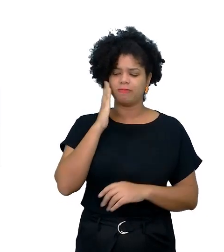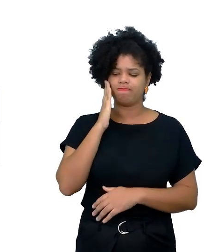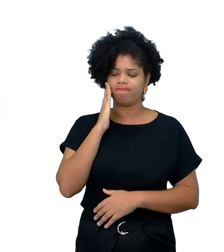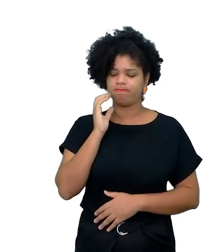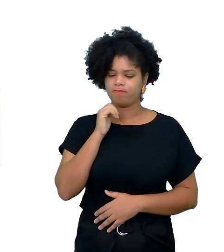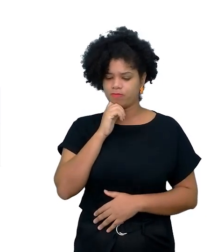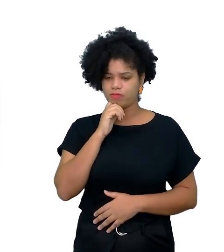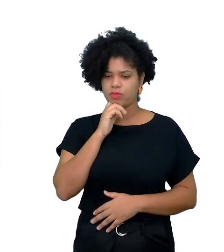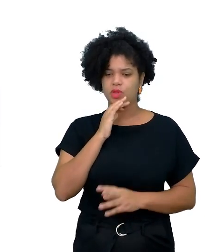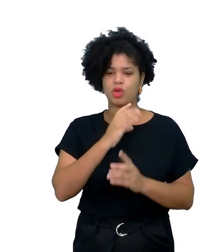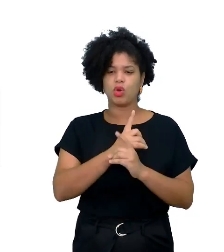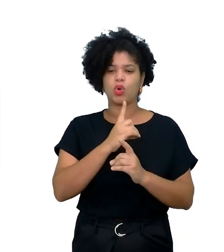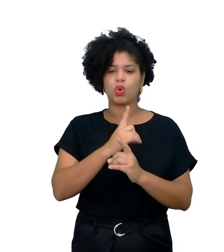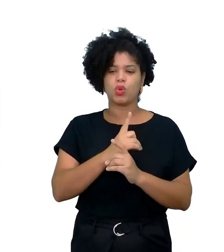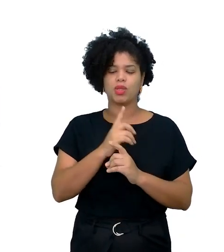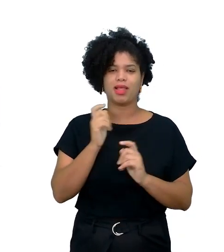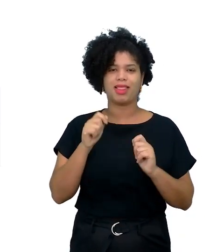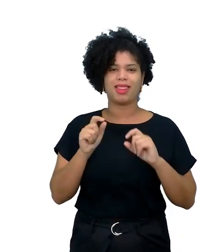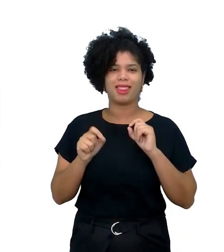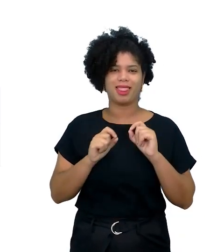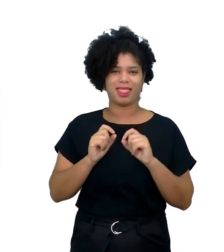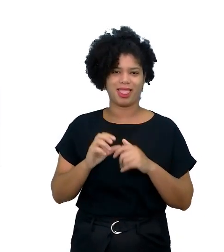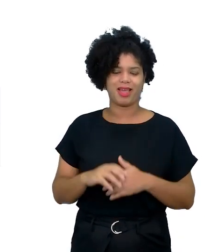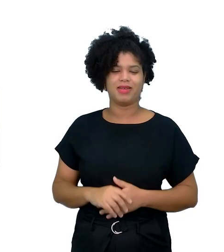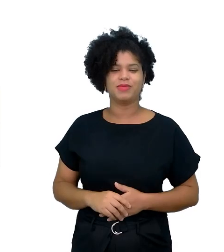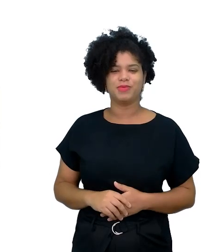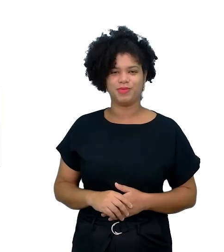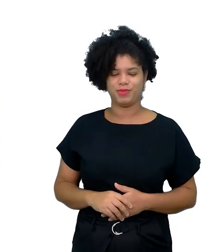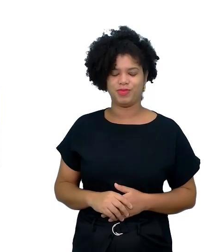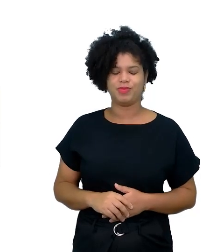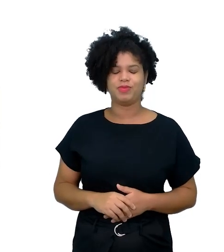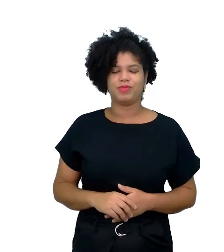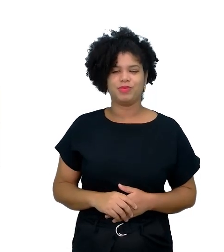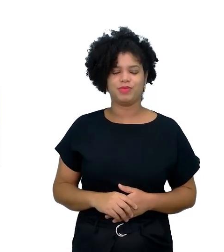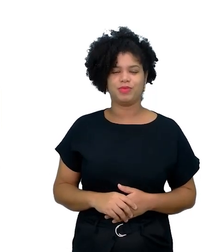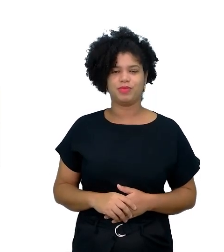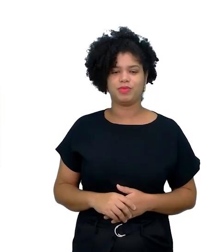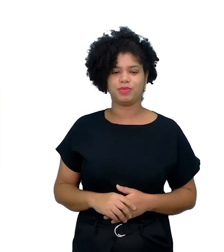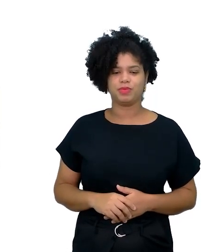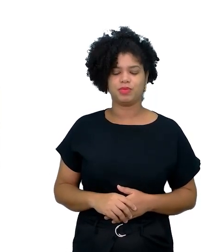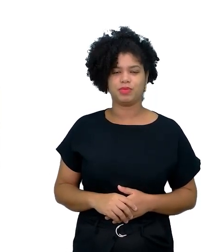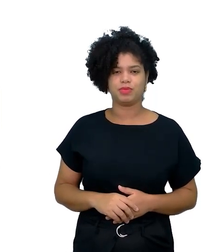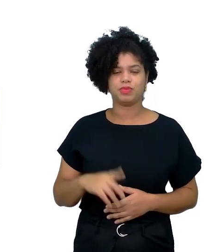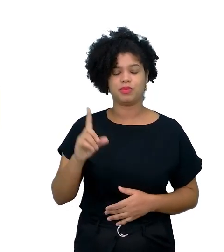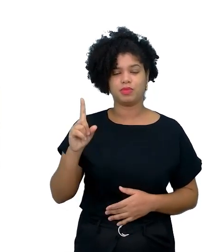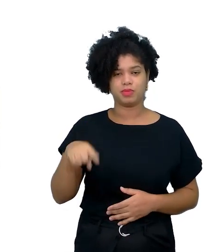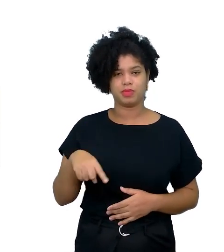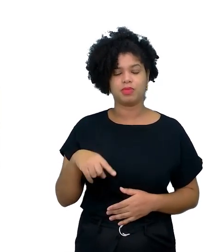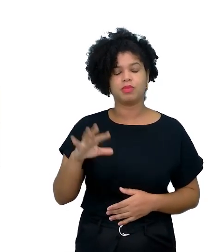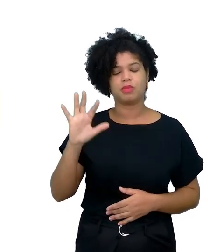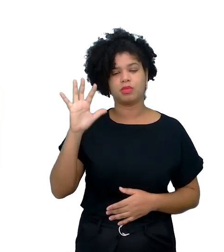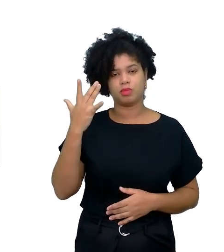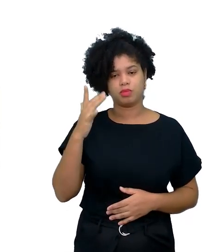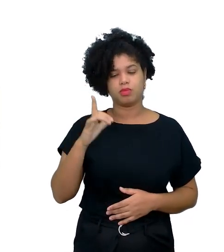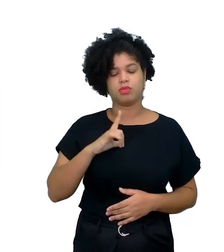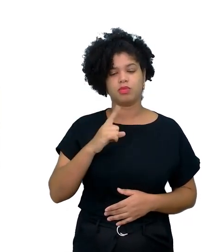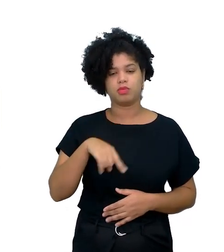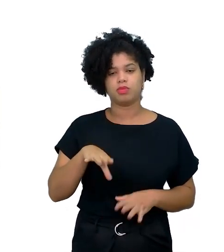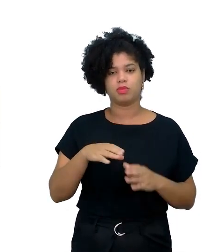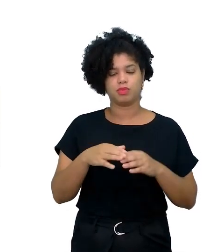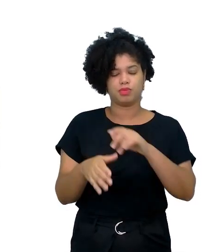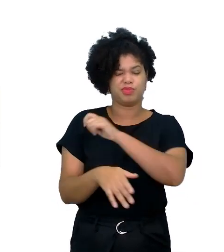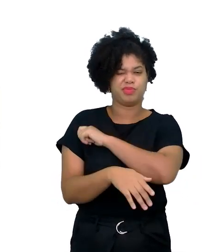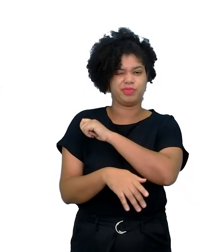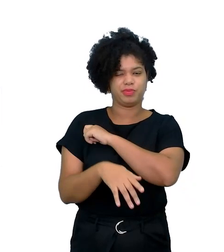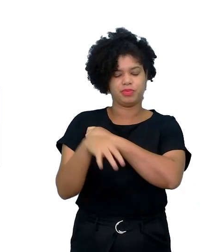que eu preciso descobrir aqui? Então, neste caso aqui, é uma situação em que os estudantes,